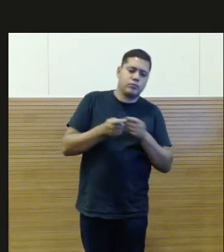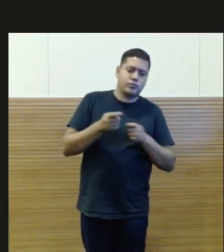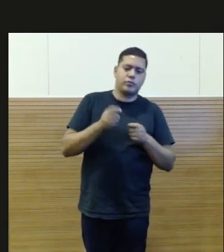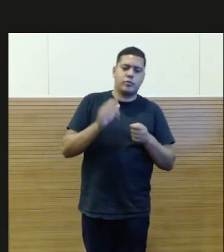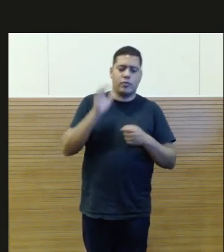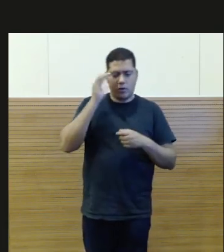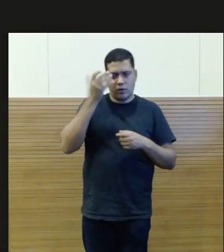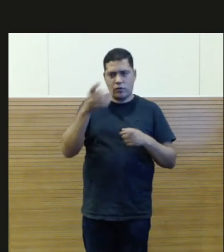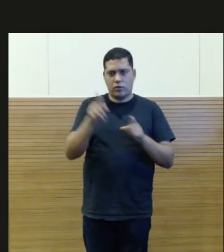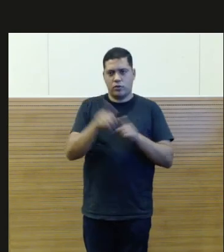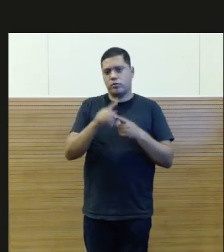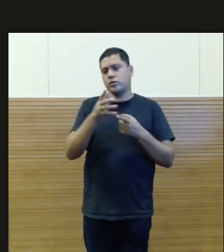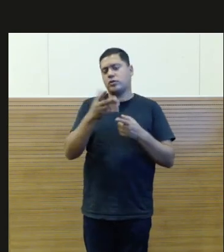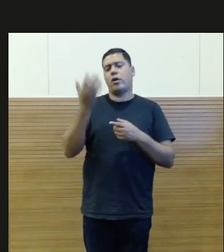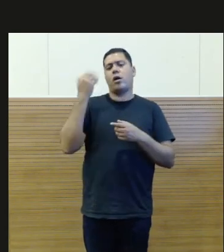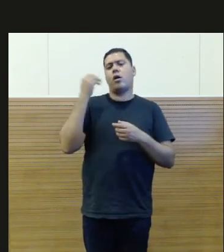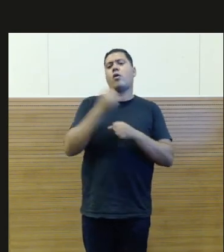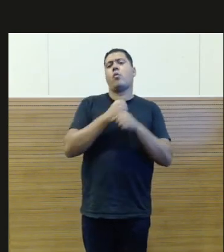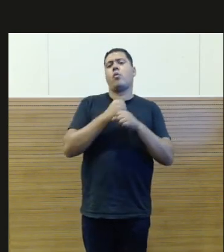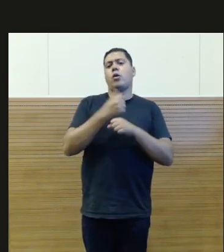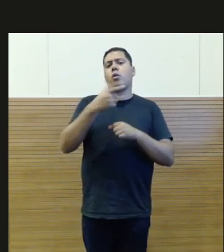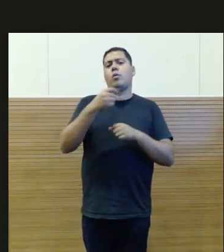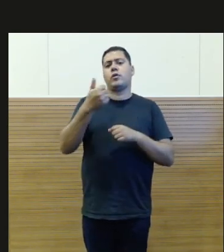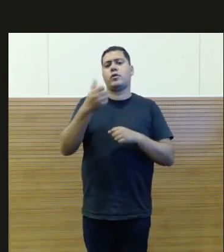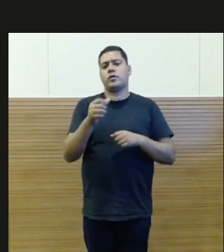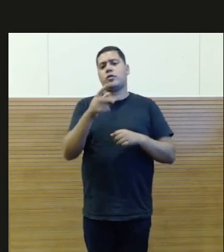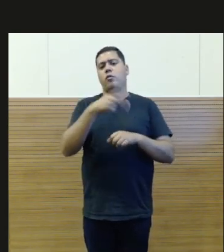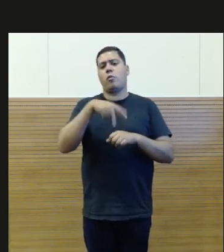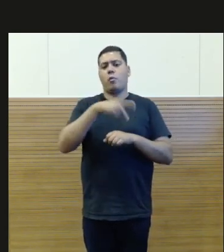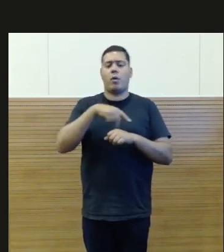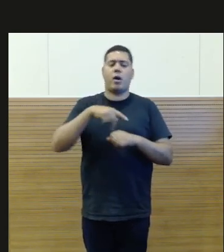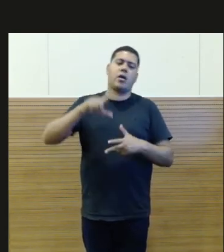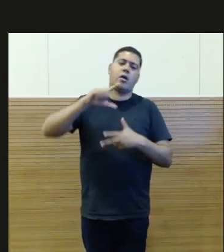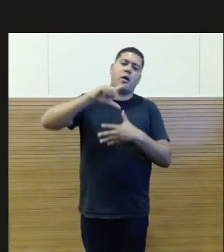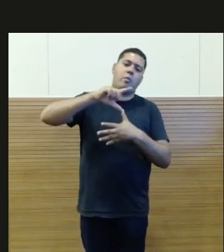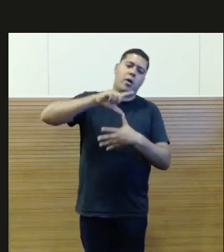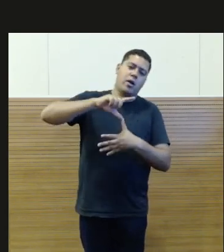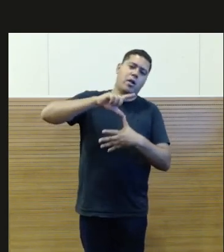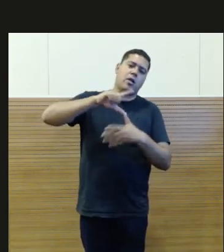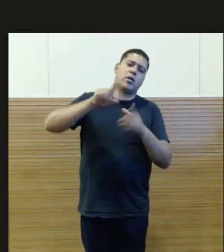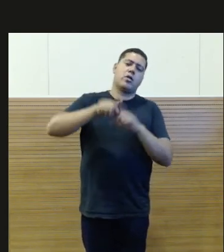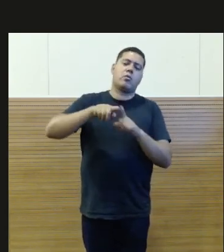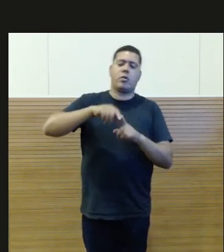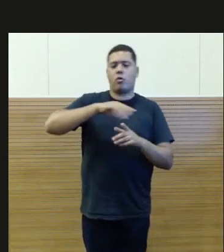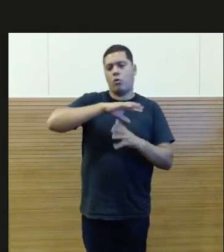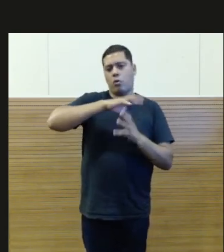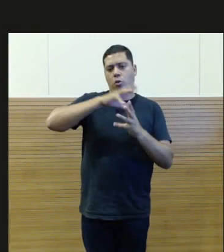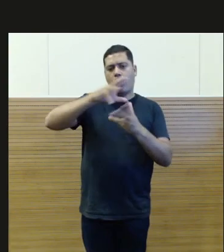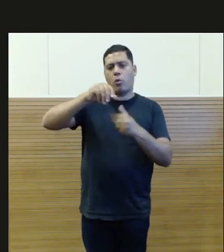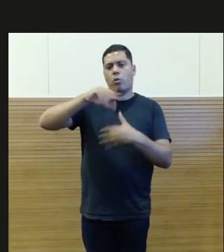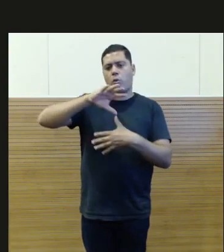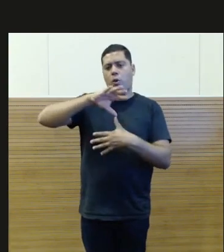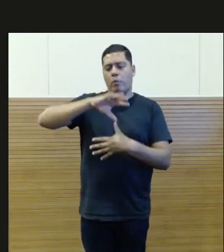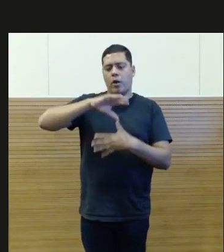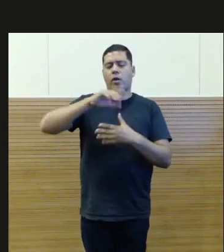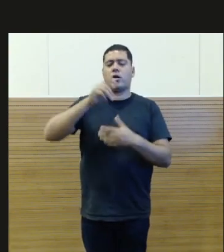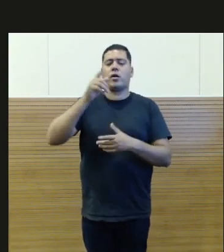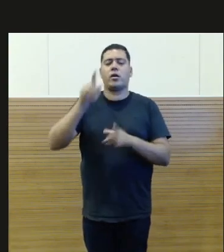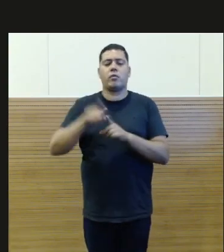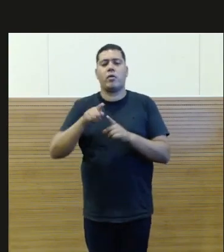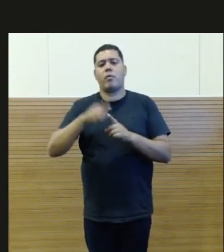definidas e desde 2016 os países da América Latina e das Américas contam com um instrumento que facilita essa